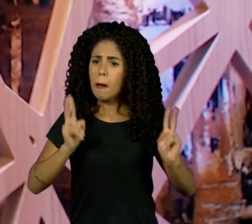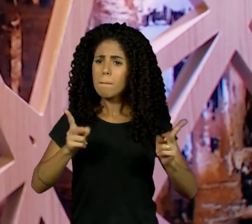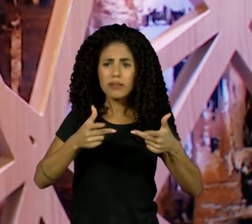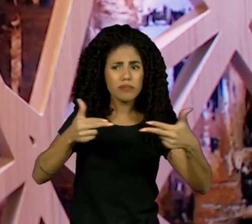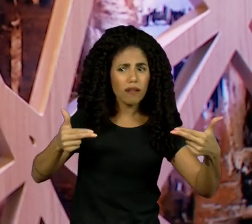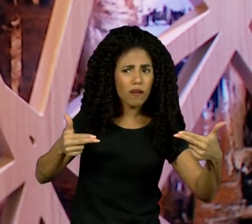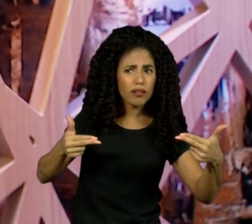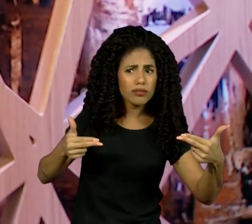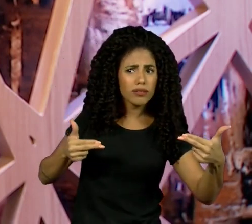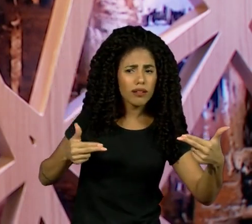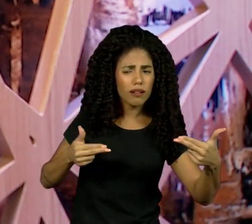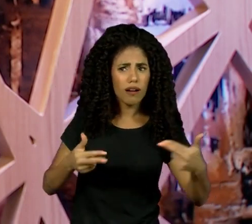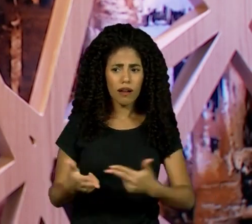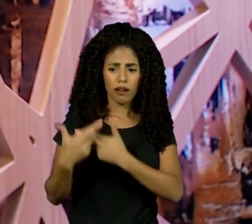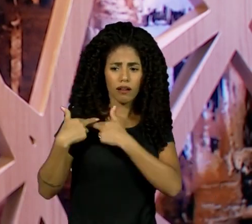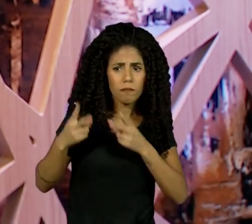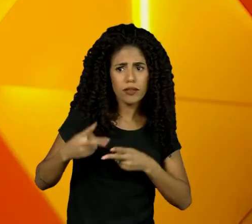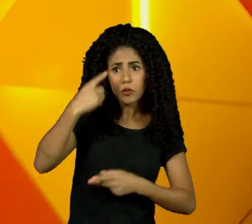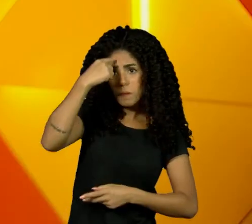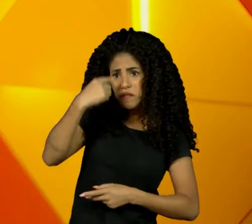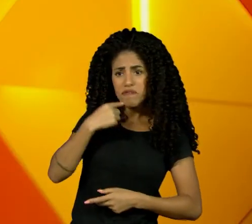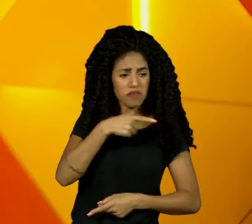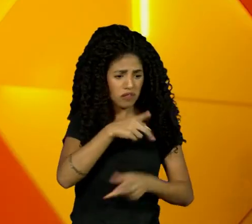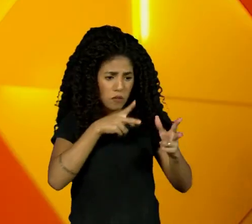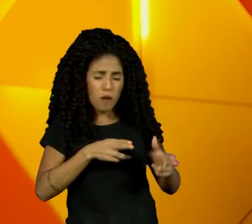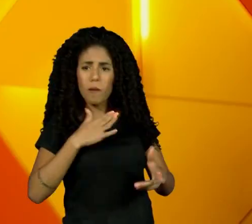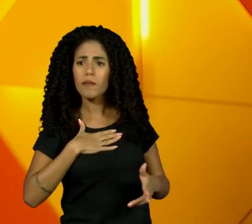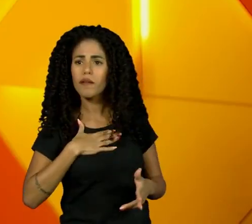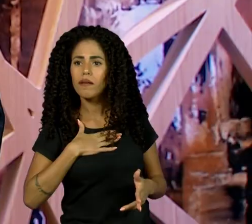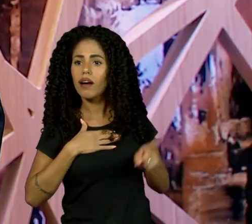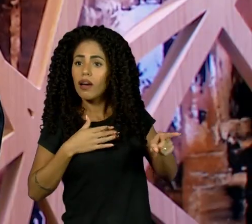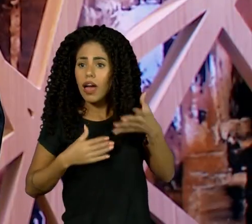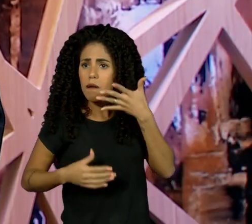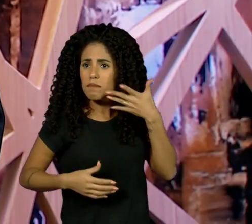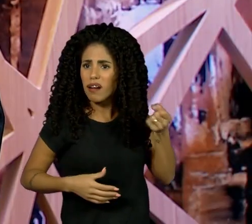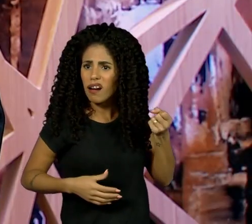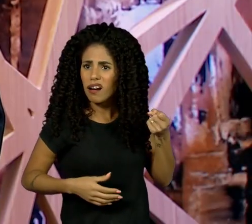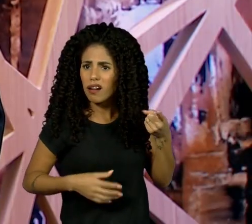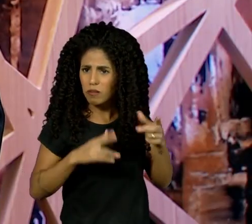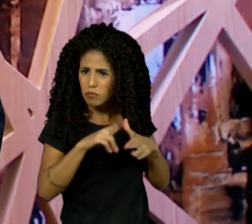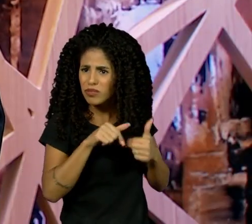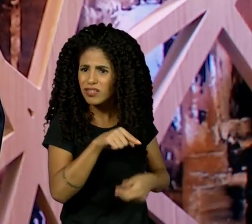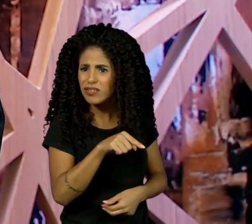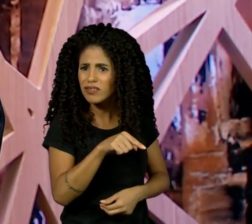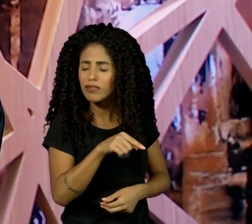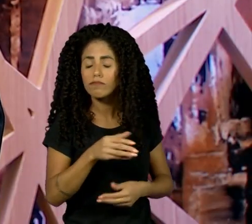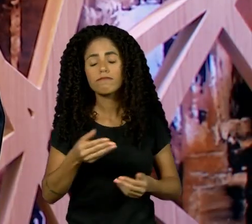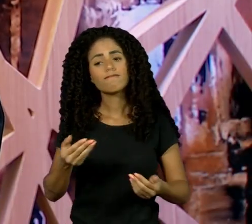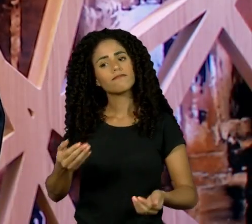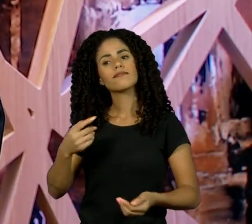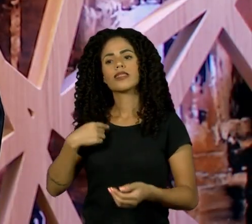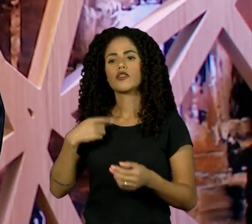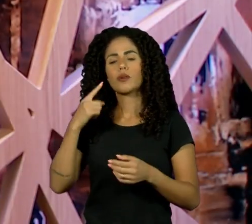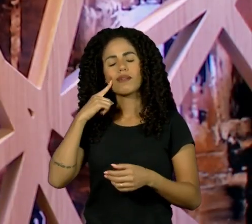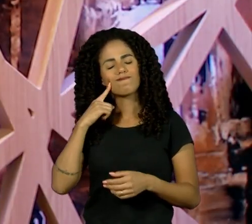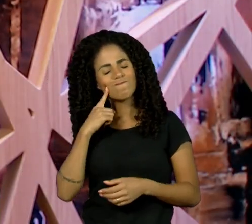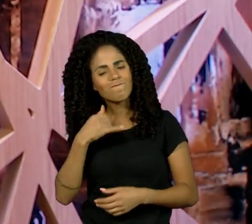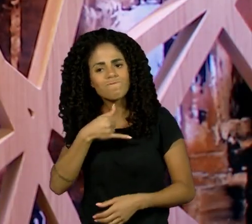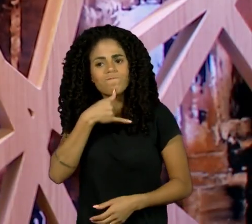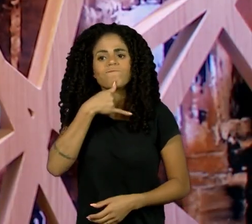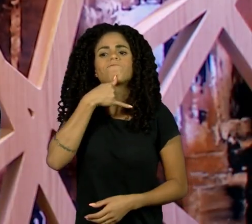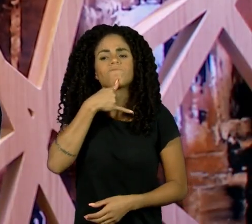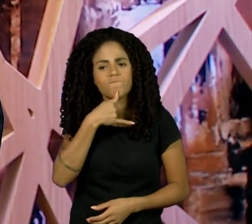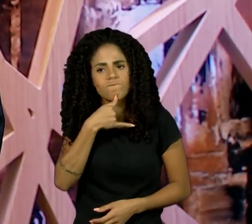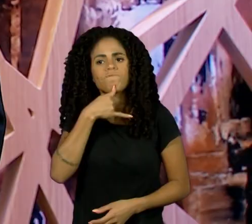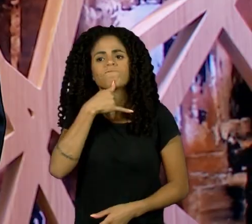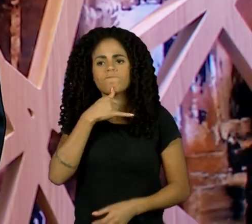os mesmos números e o mesmo perfil que o meu, mas era uma pessoa branca? Então, eu acho um cenário um pouco triste. Ver